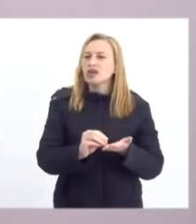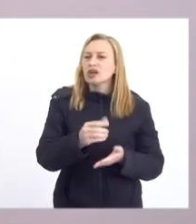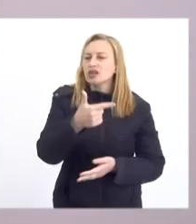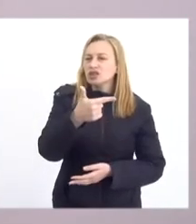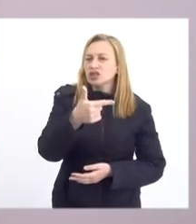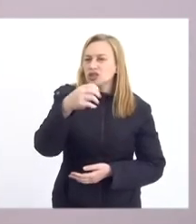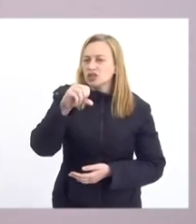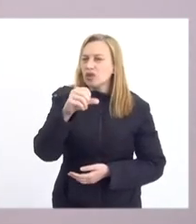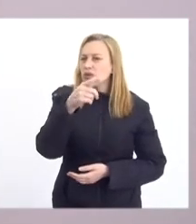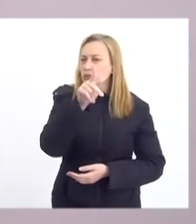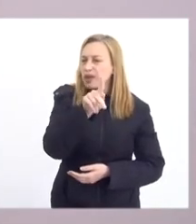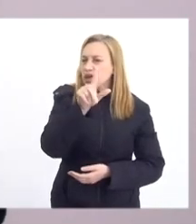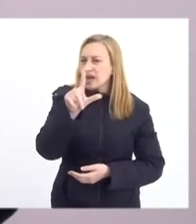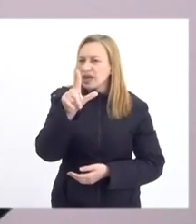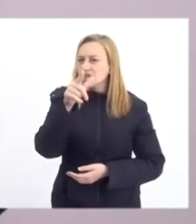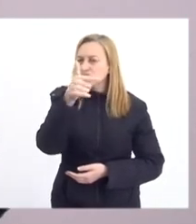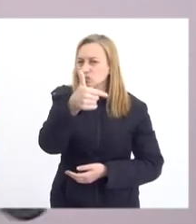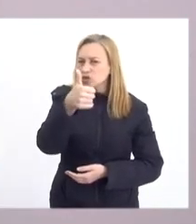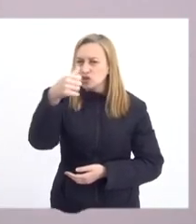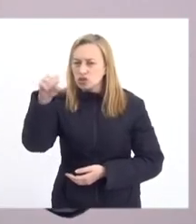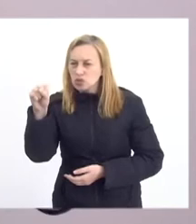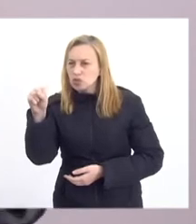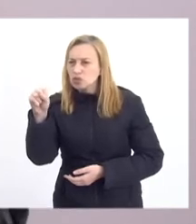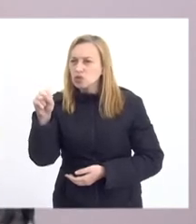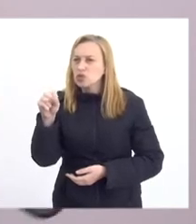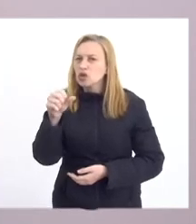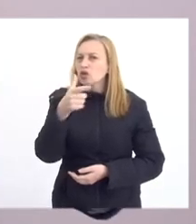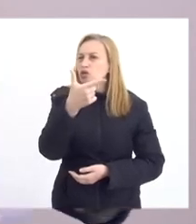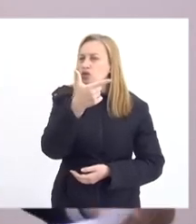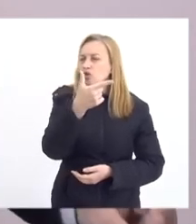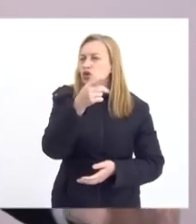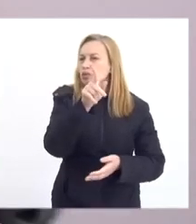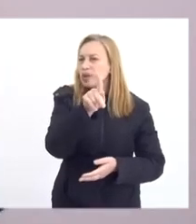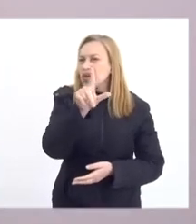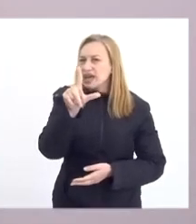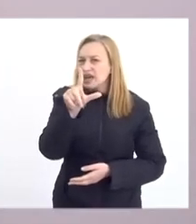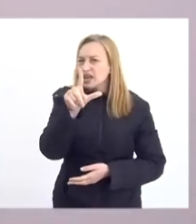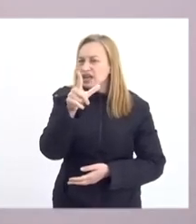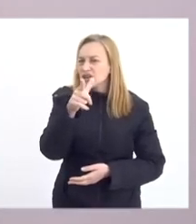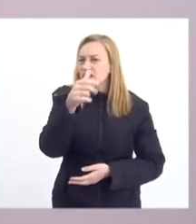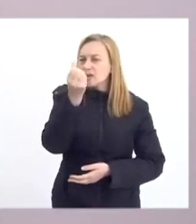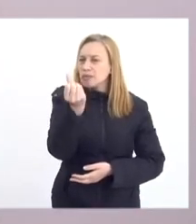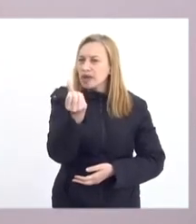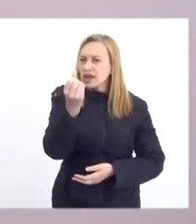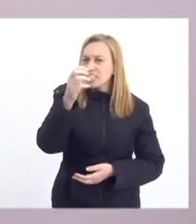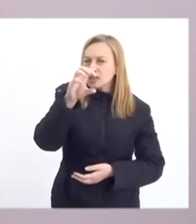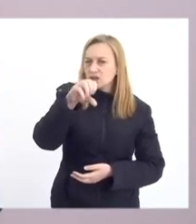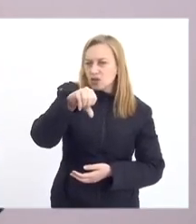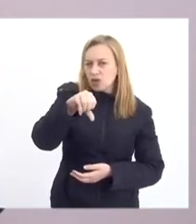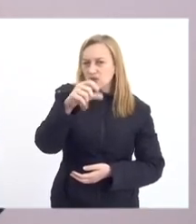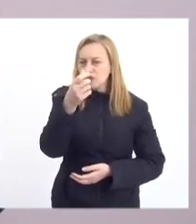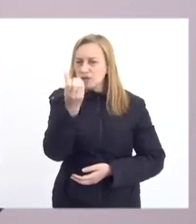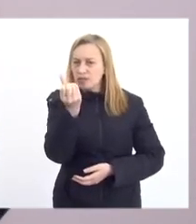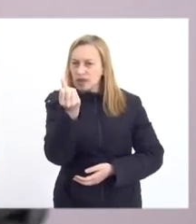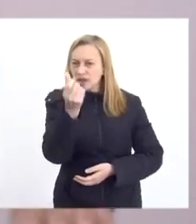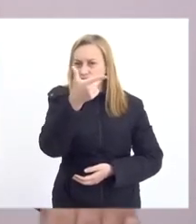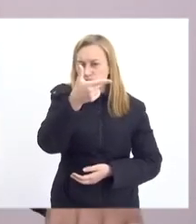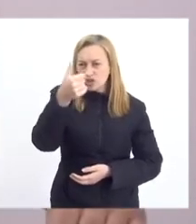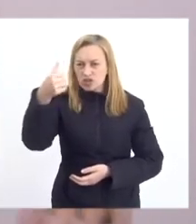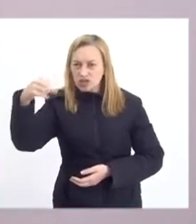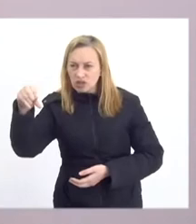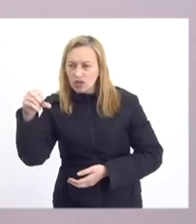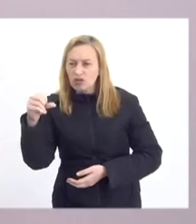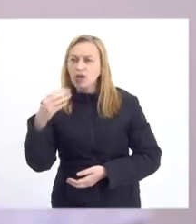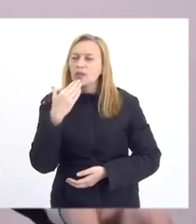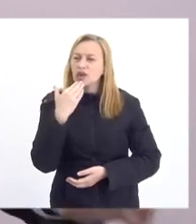PL 3922 de 2018 e o PL 696 de 2019, retirada de pauta a